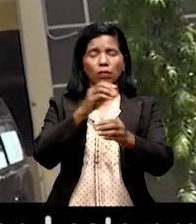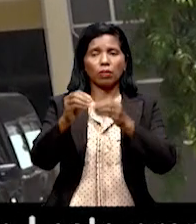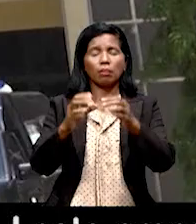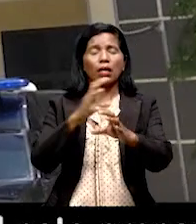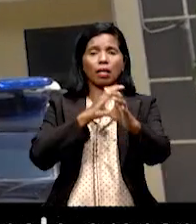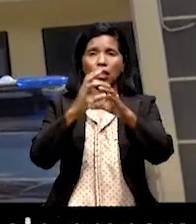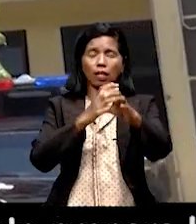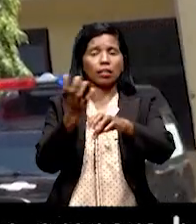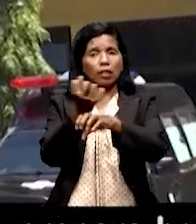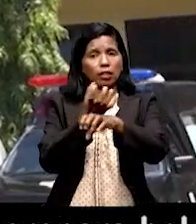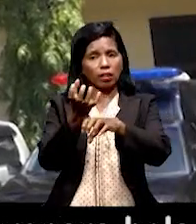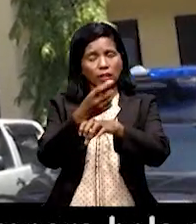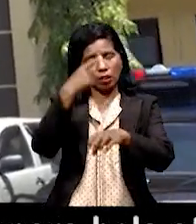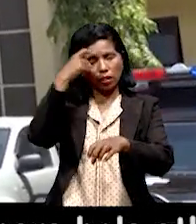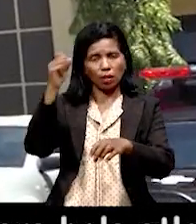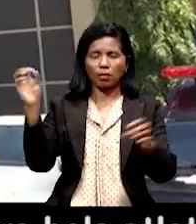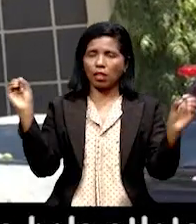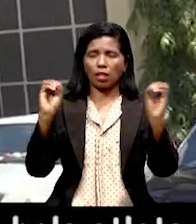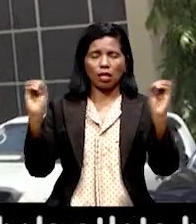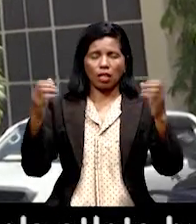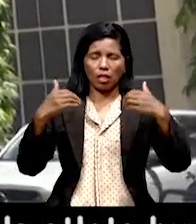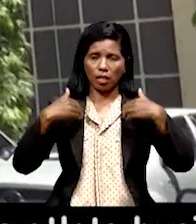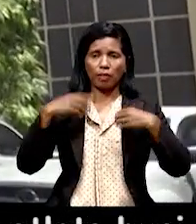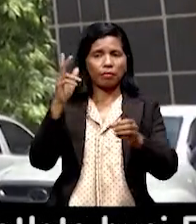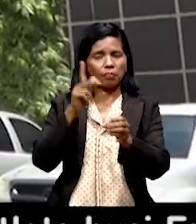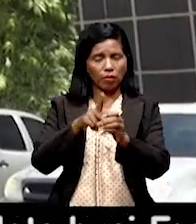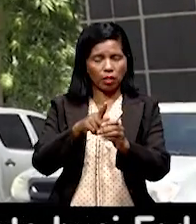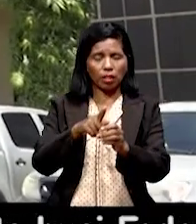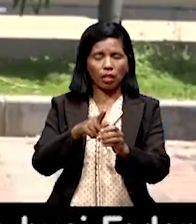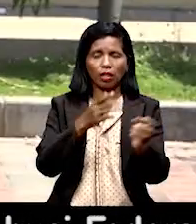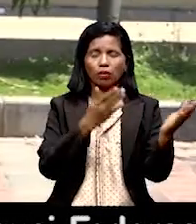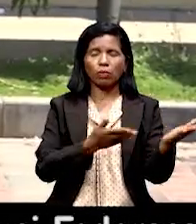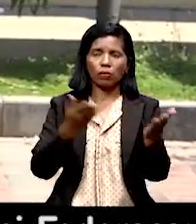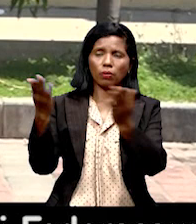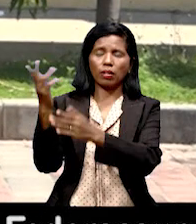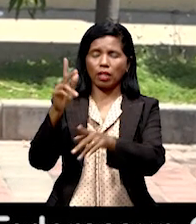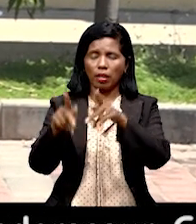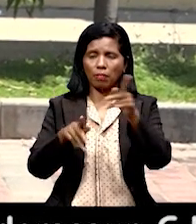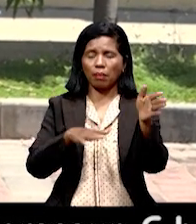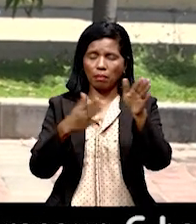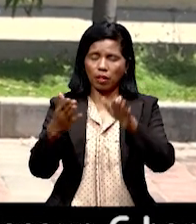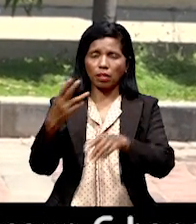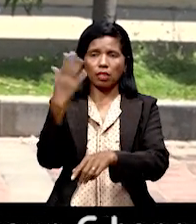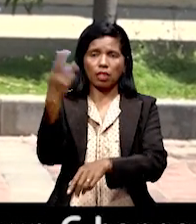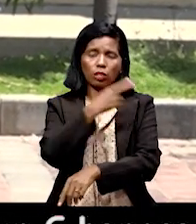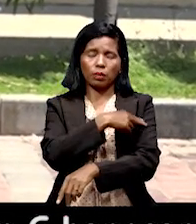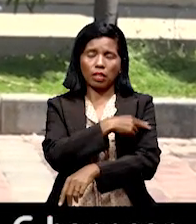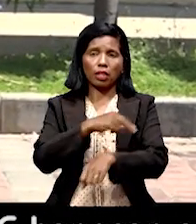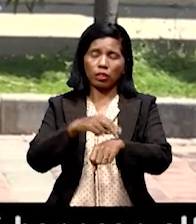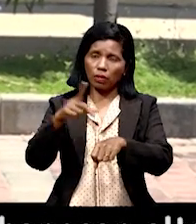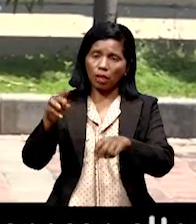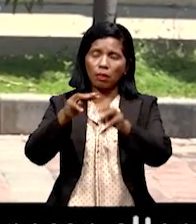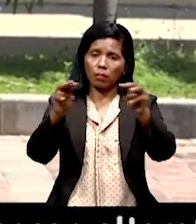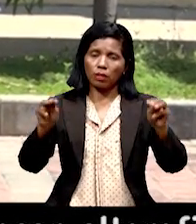funerário, tambalaia combustível bacaro funerário, ato transporta mateisin e hospital nacional ba município,